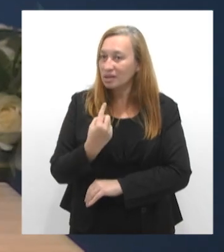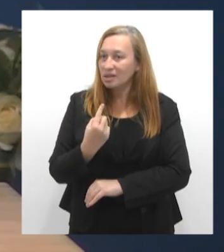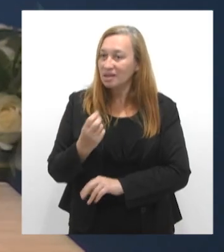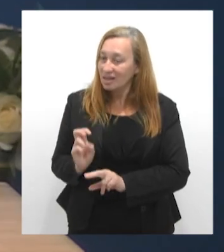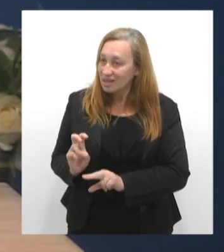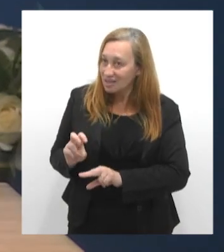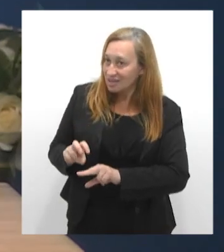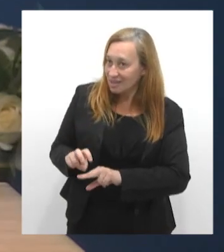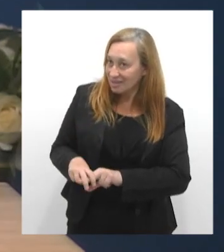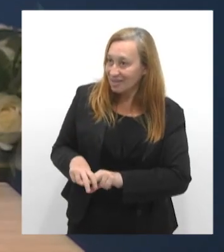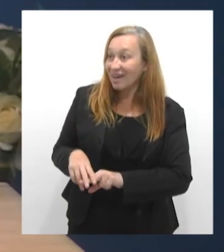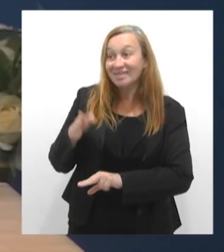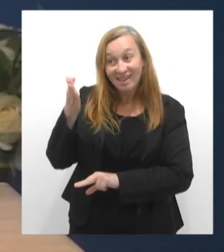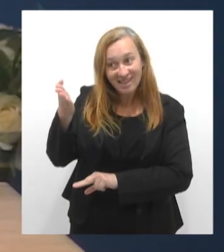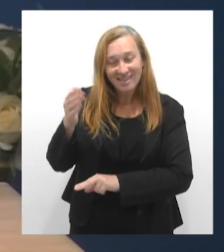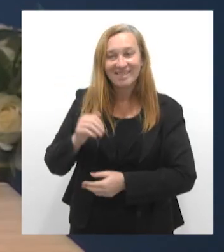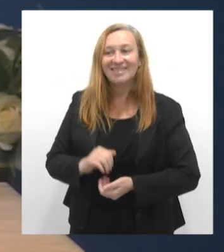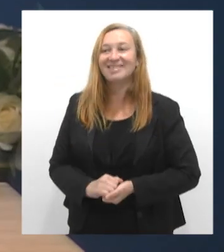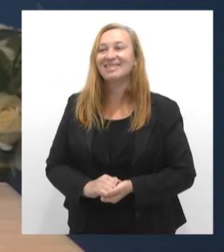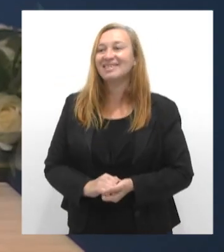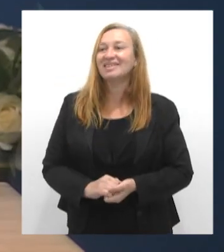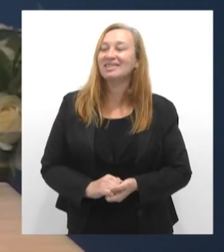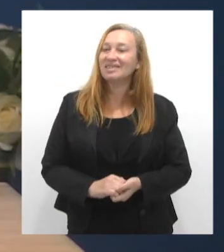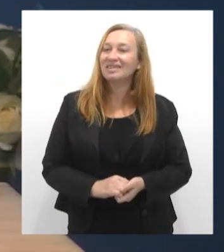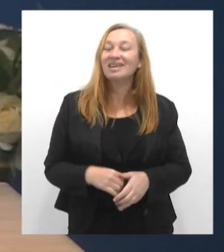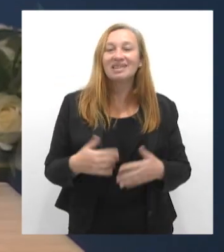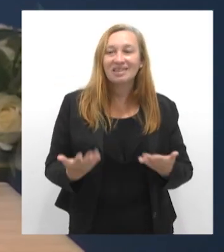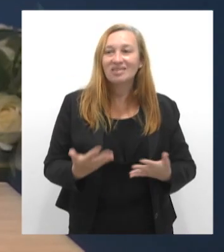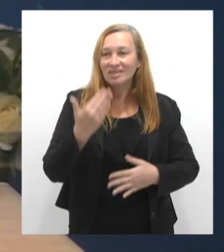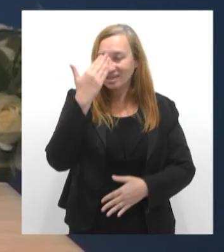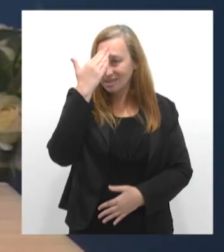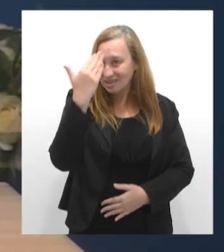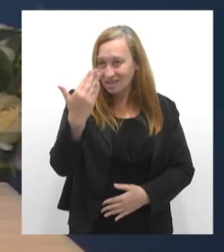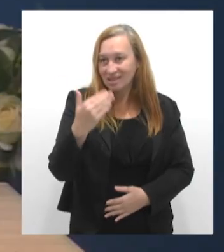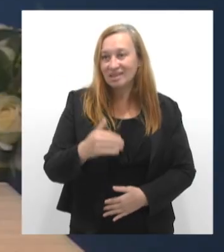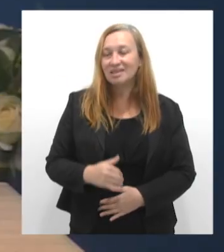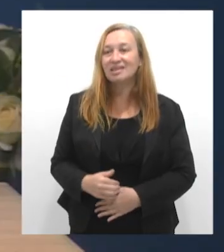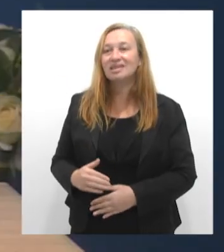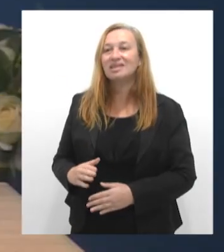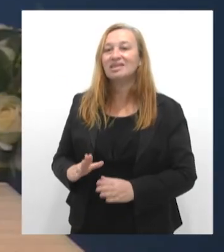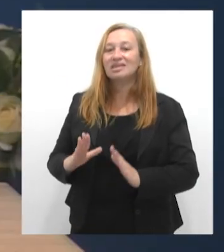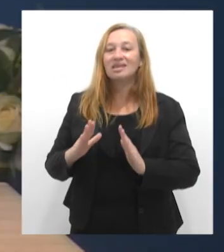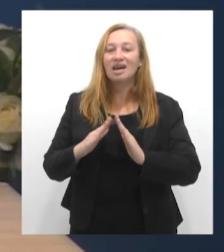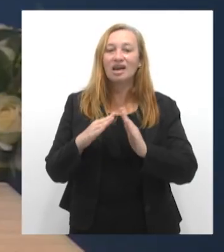sentado aí do outro lado. Então, quero agradecer à Escola do